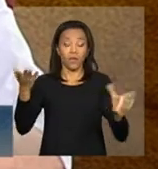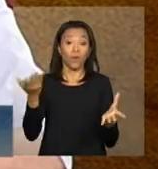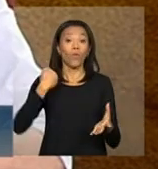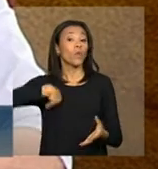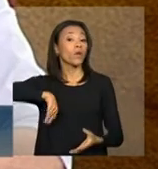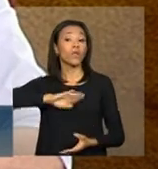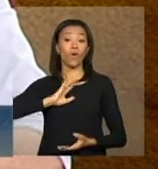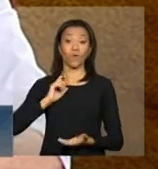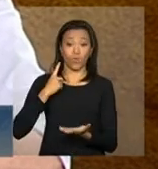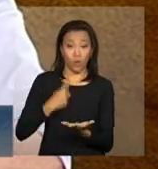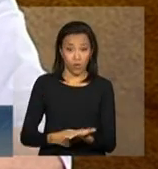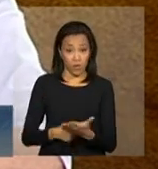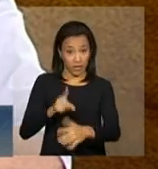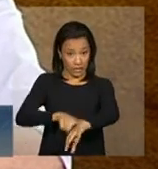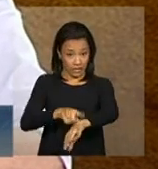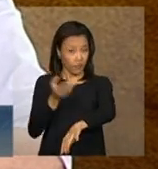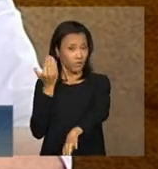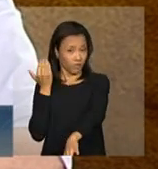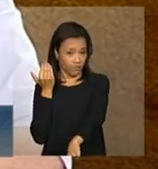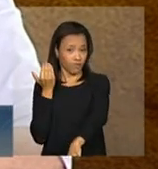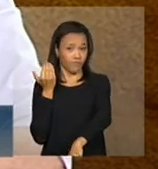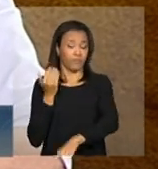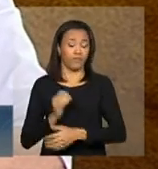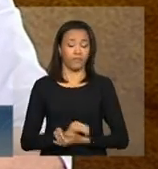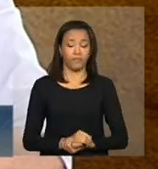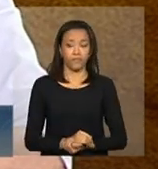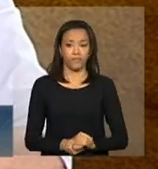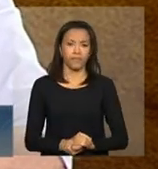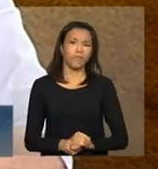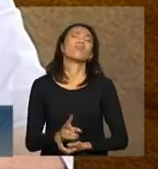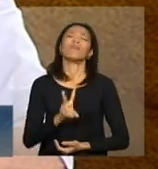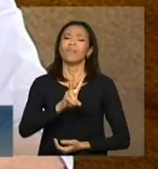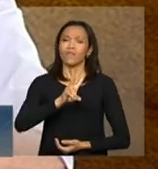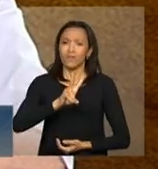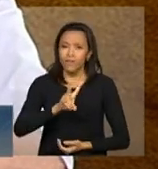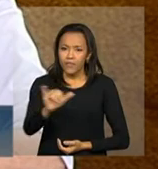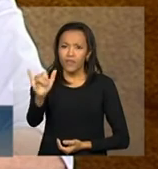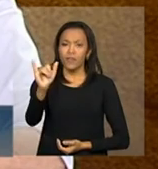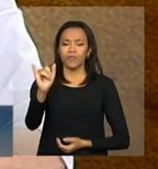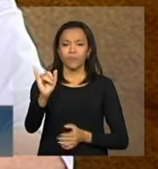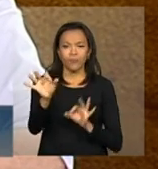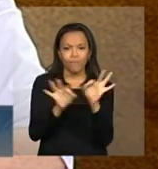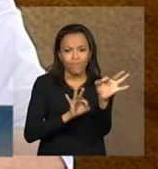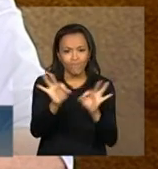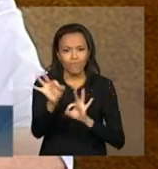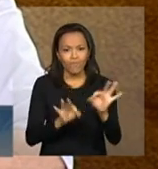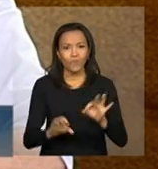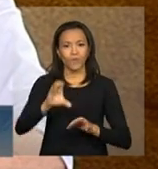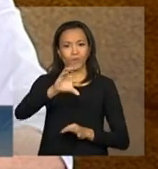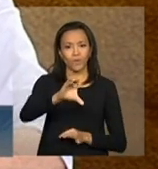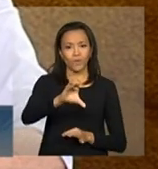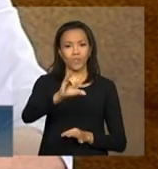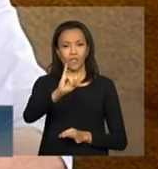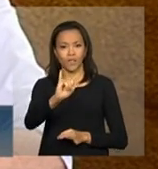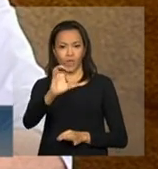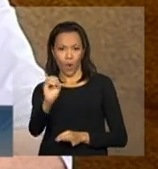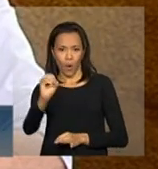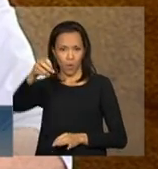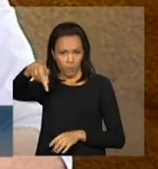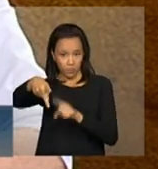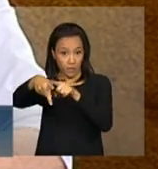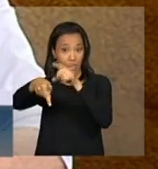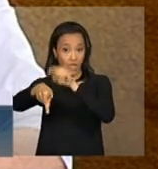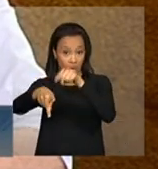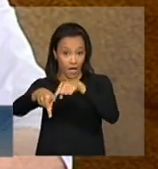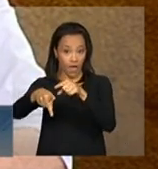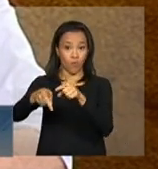nos comprometemos naquela ocasião? Vamos desenvolver um módulo no CIOP, que é o Sistema Integrado de Planejamento